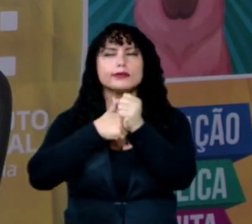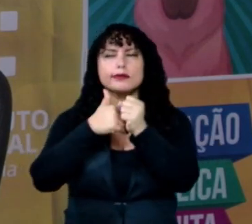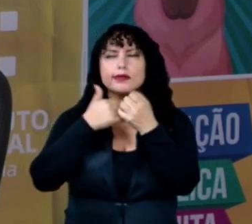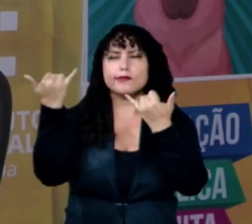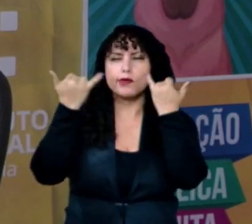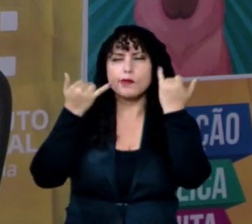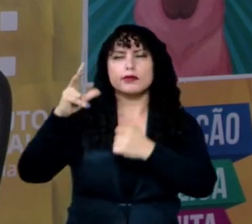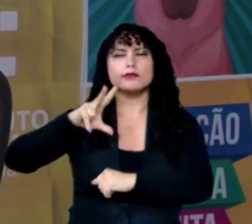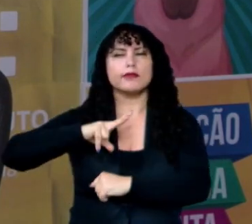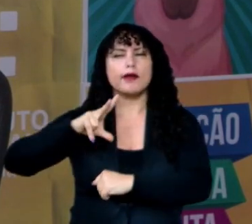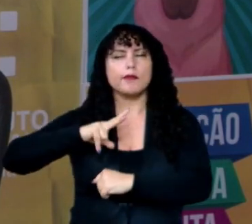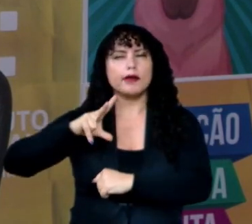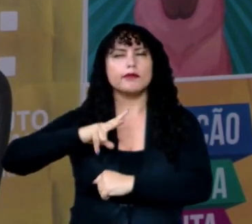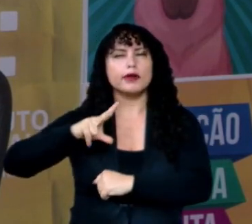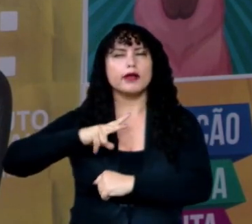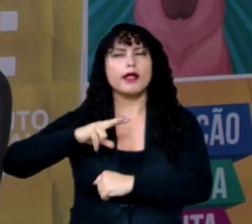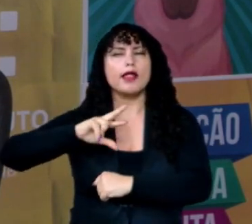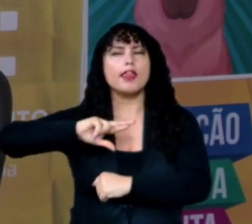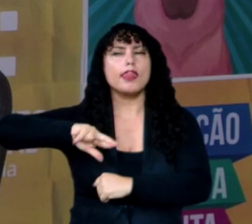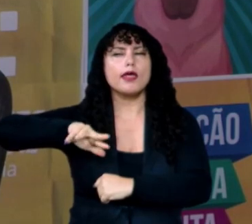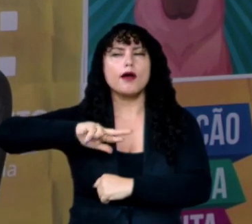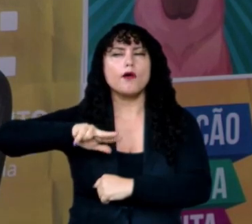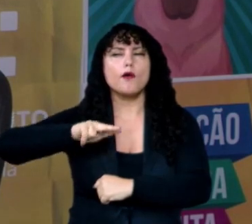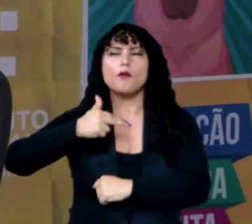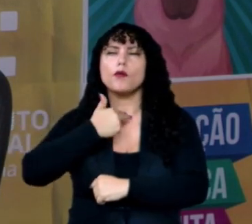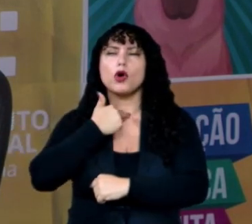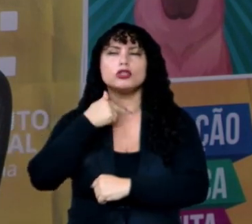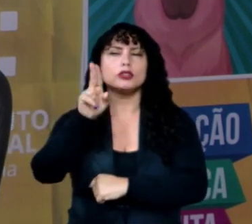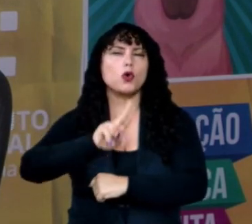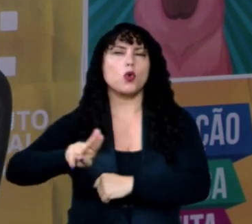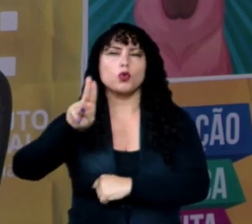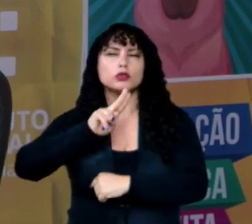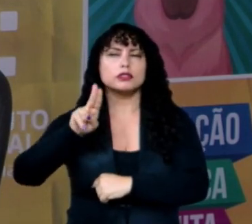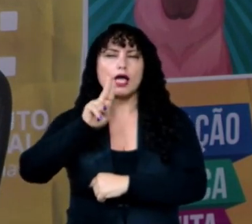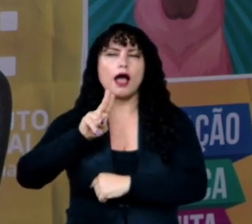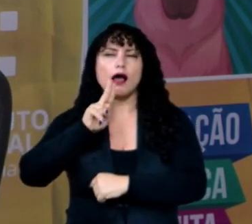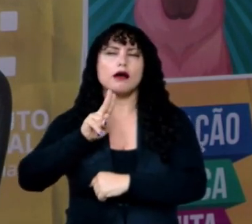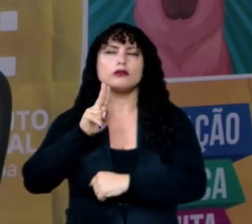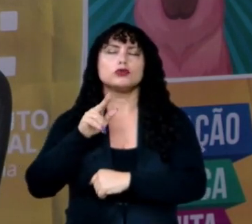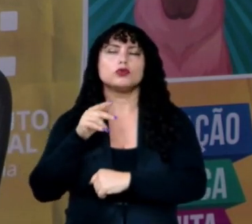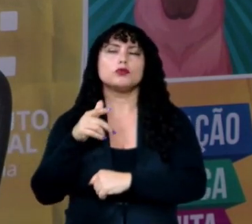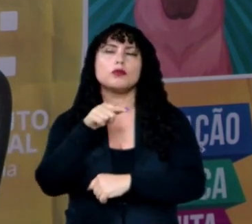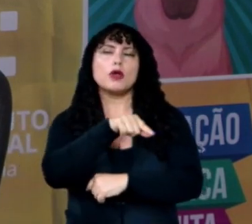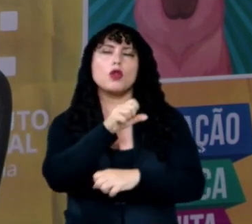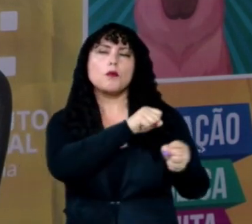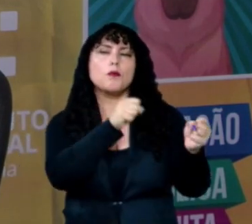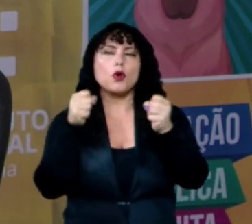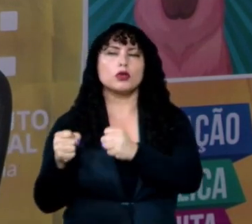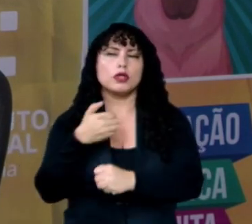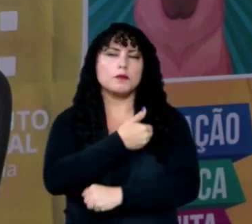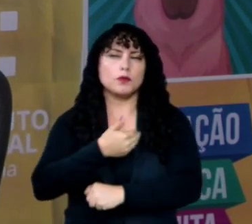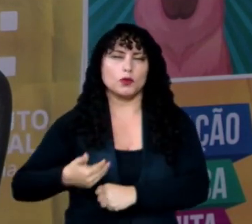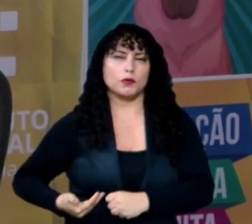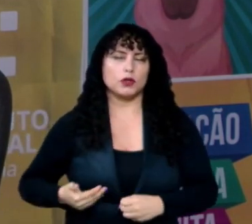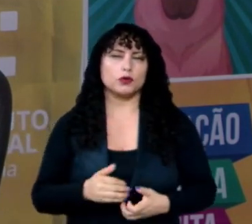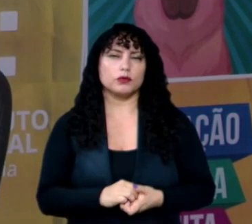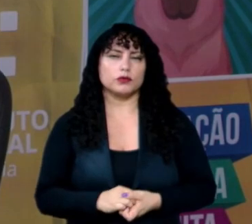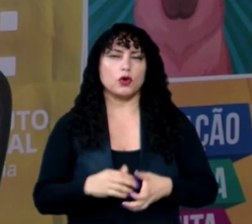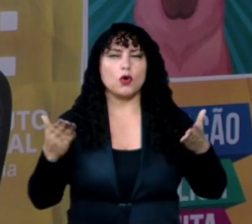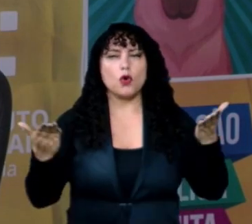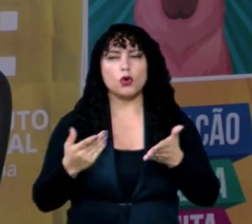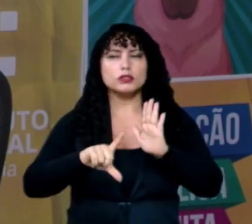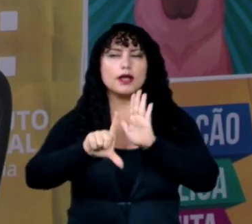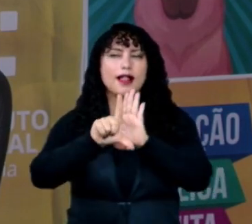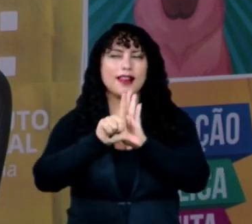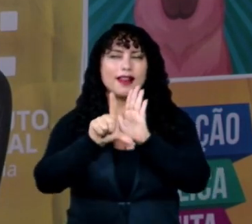dados pessoais não seja usado de forma abusiva pelo poder público. Então, hoje a lei